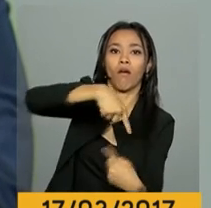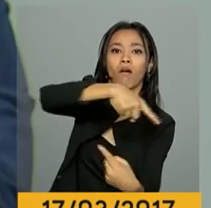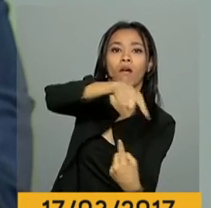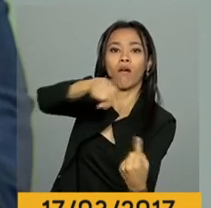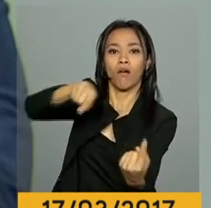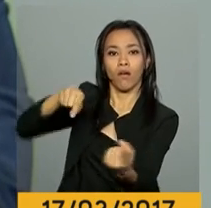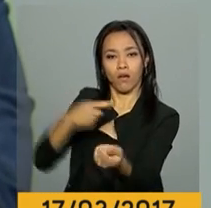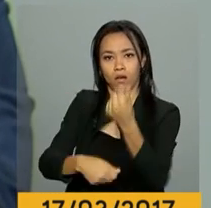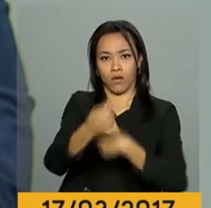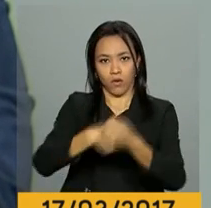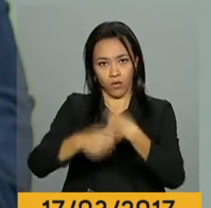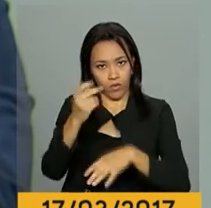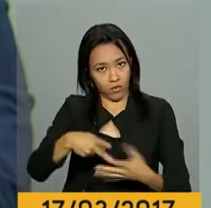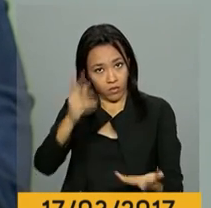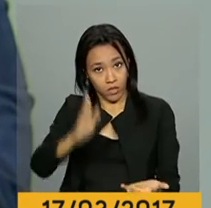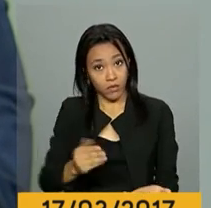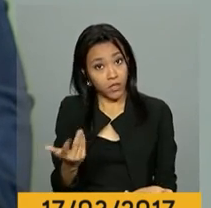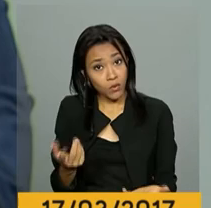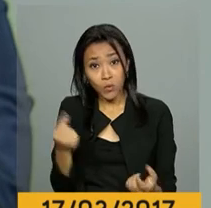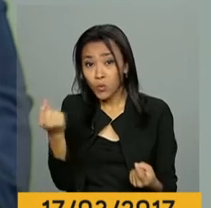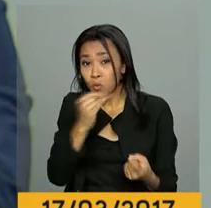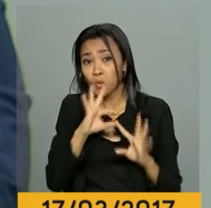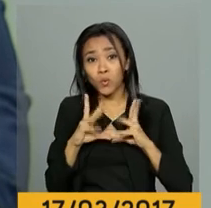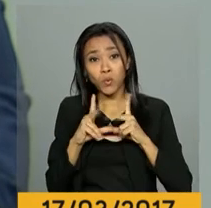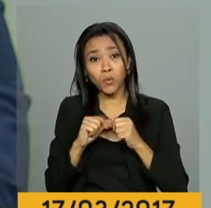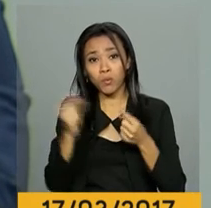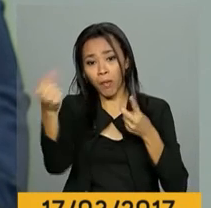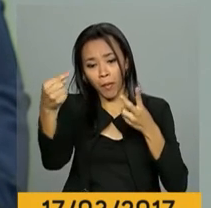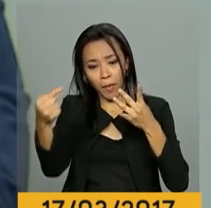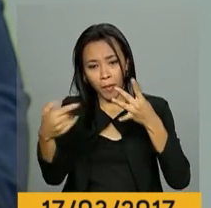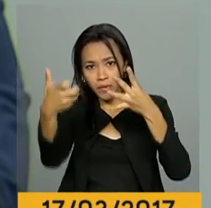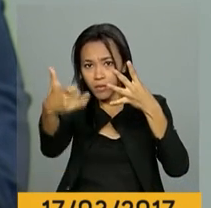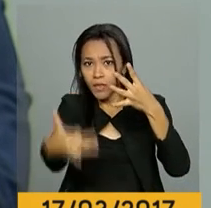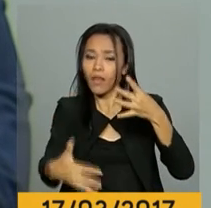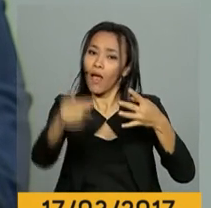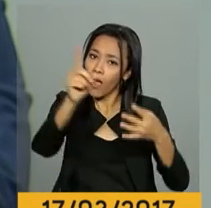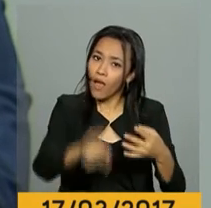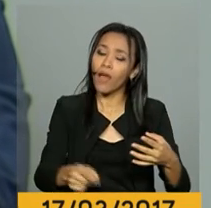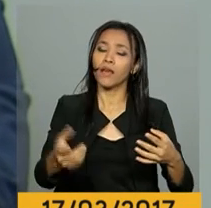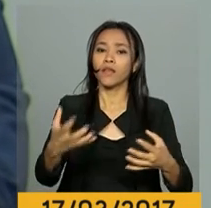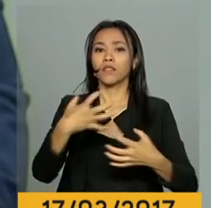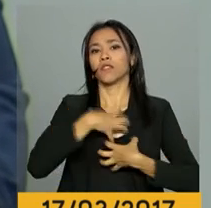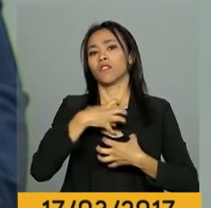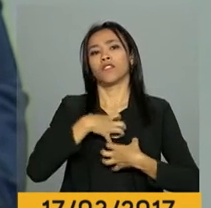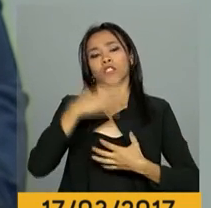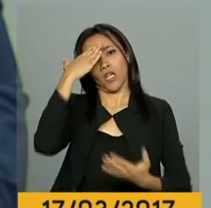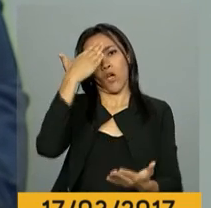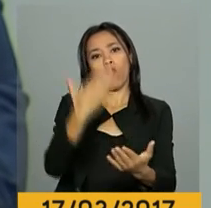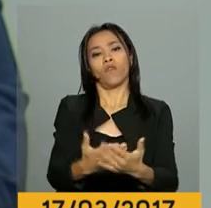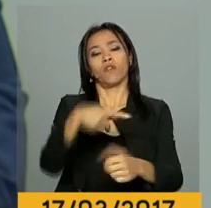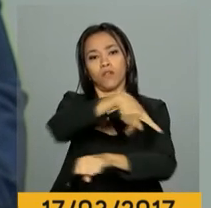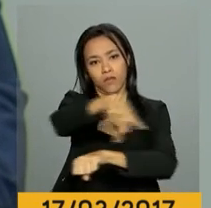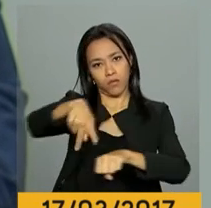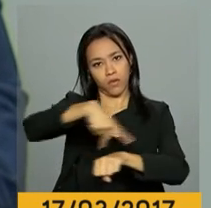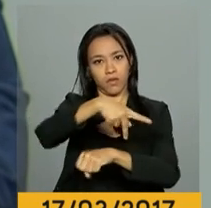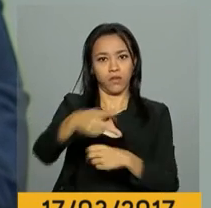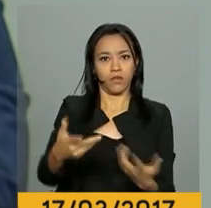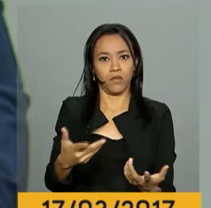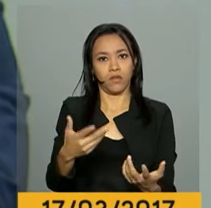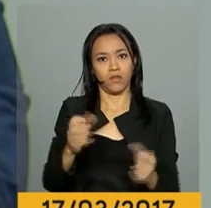E tudo isso, meus senhores e minhas senhoras, está restaurando a confiança no país. Mais do que restaurar,